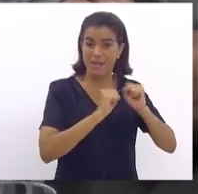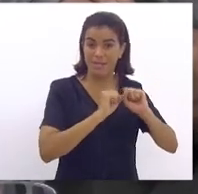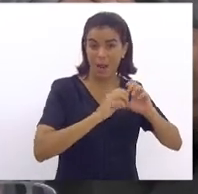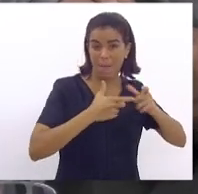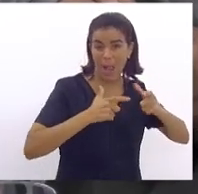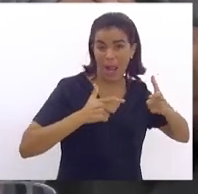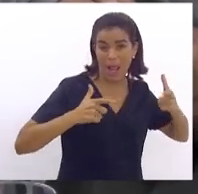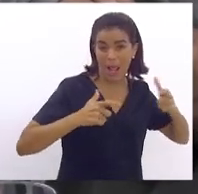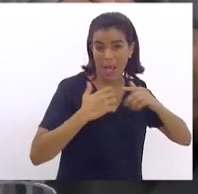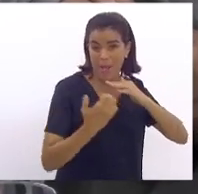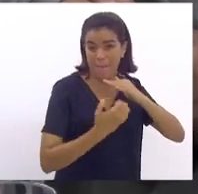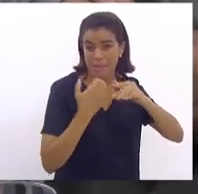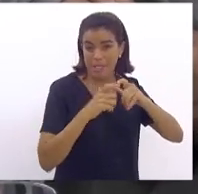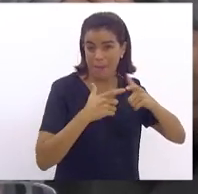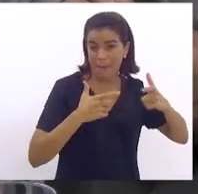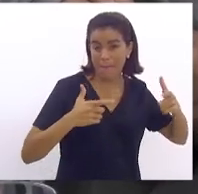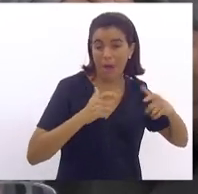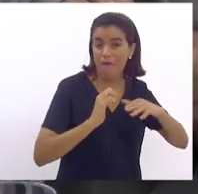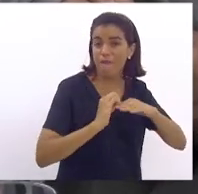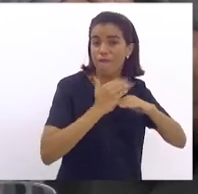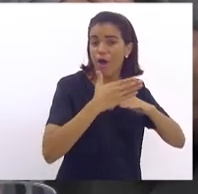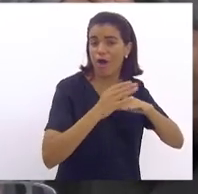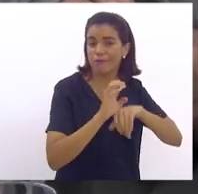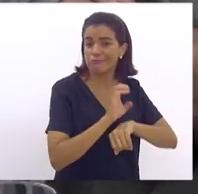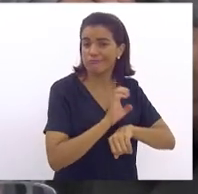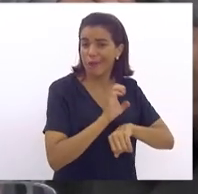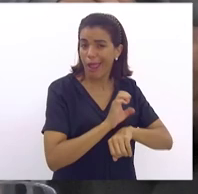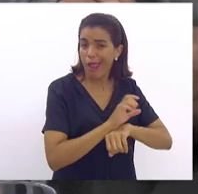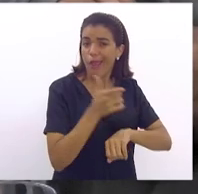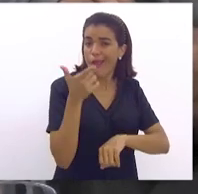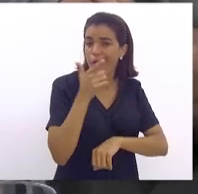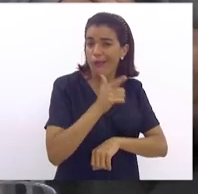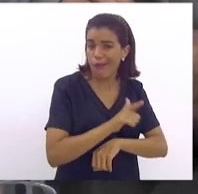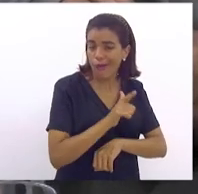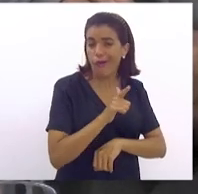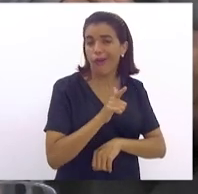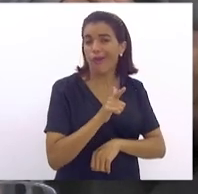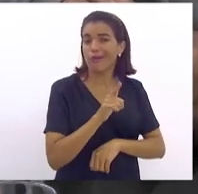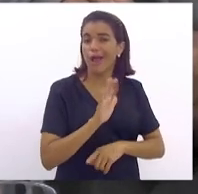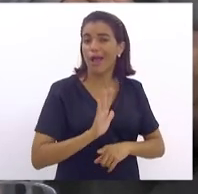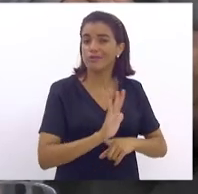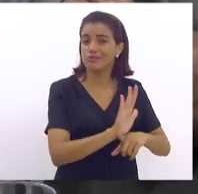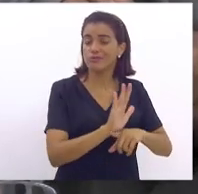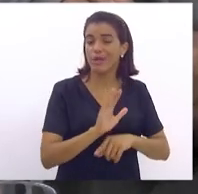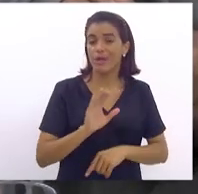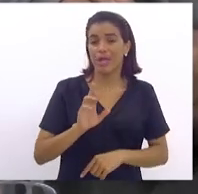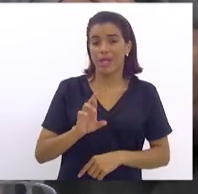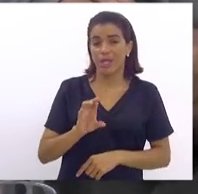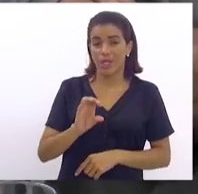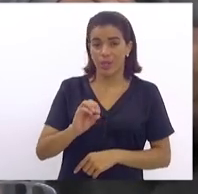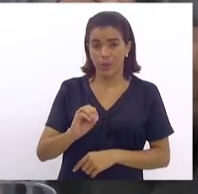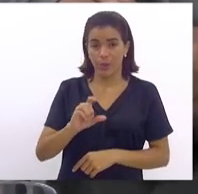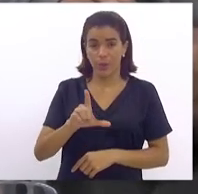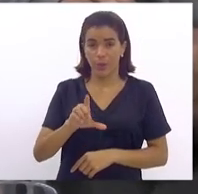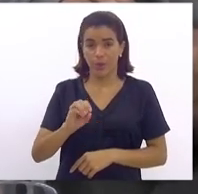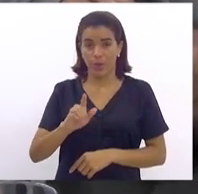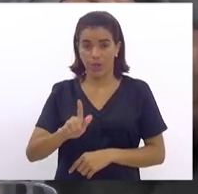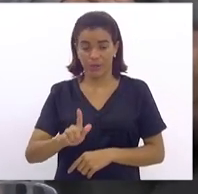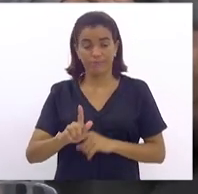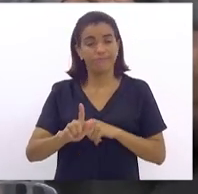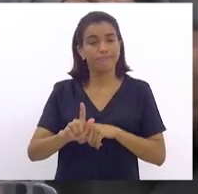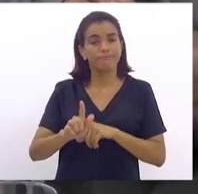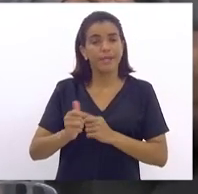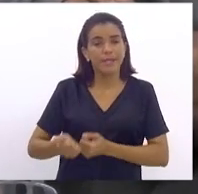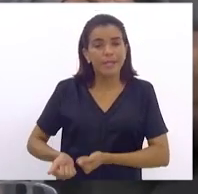produtores estão fora do nosso estado e têm o beneplácito do Rio Log, que dá para eles